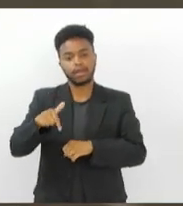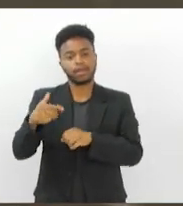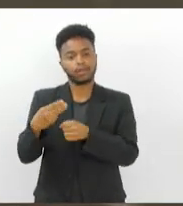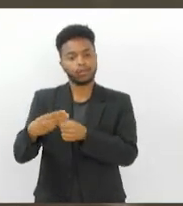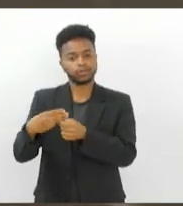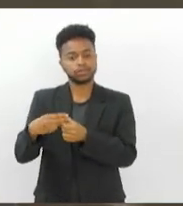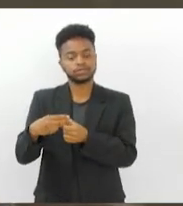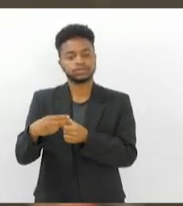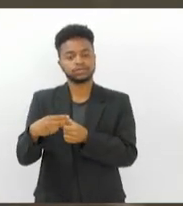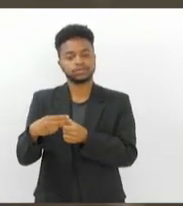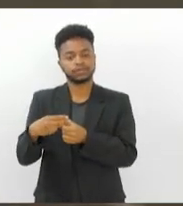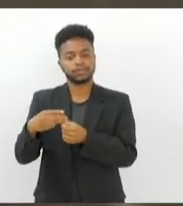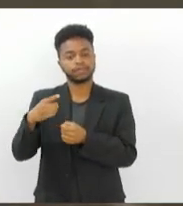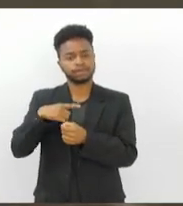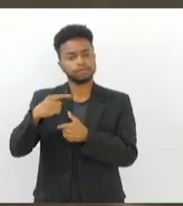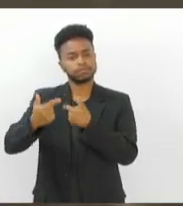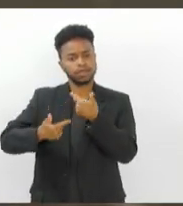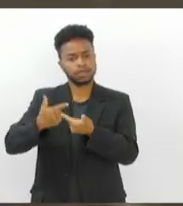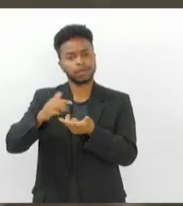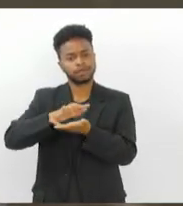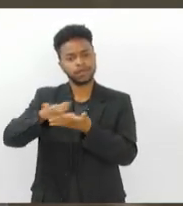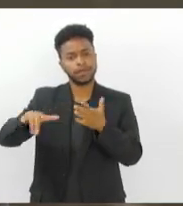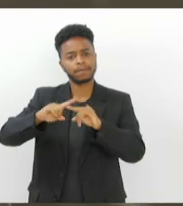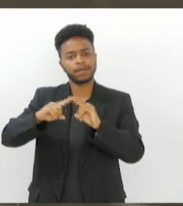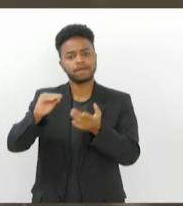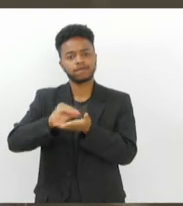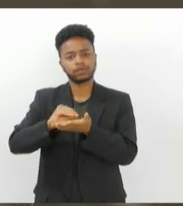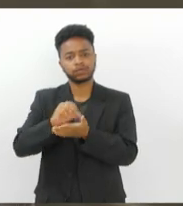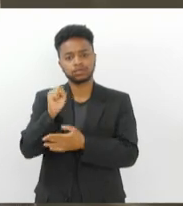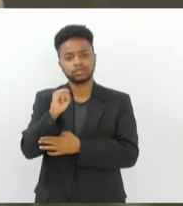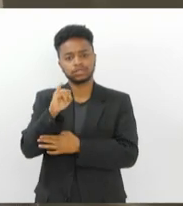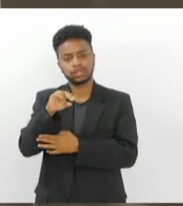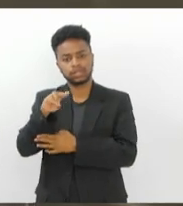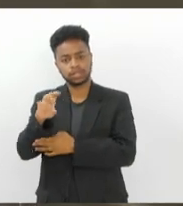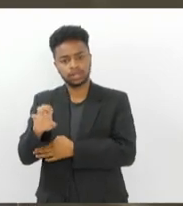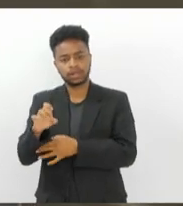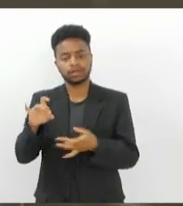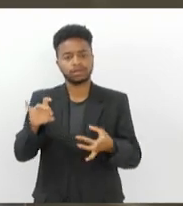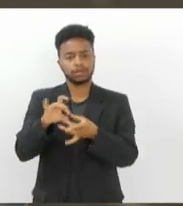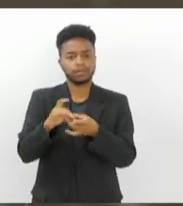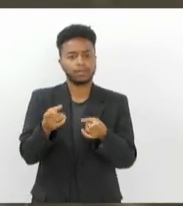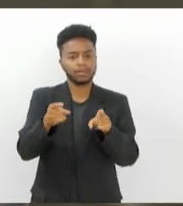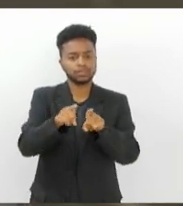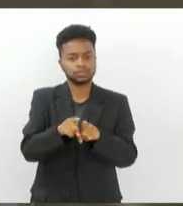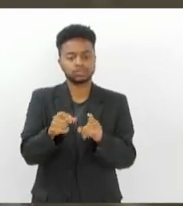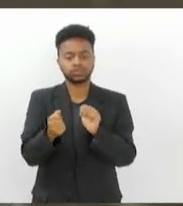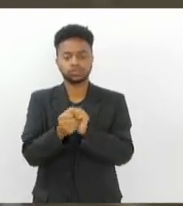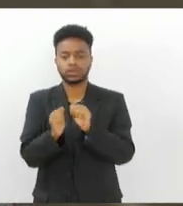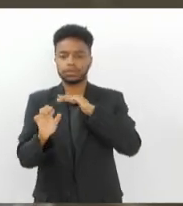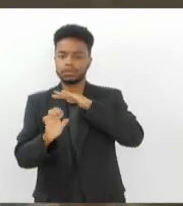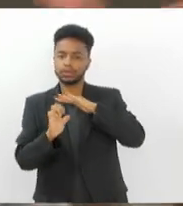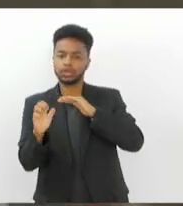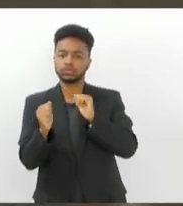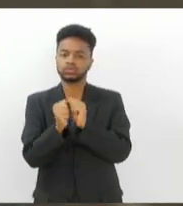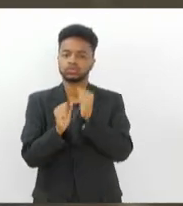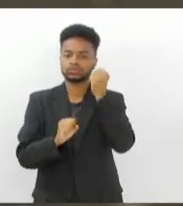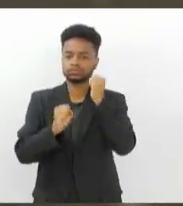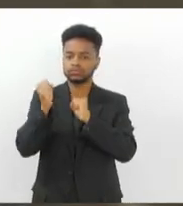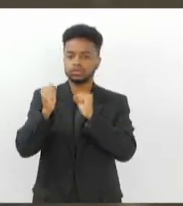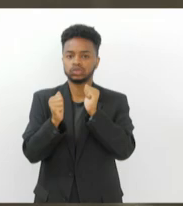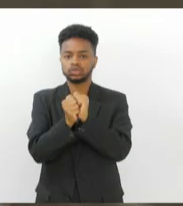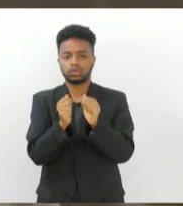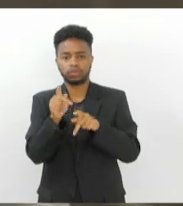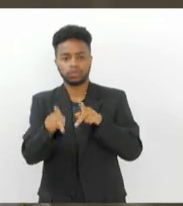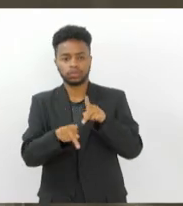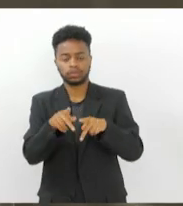que tem muitos empregos e falta o cine para fazer essa parceria com as empresas com as indri indústrias e junto com a população o